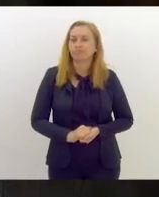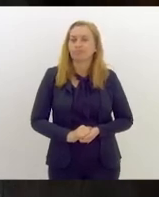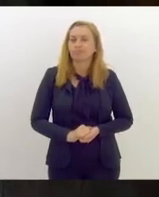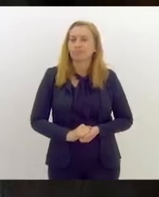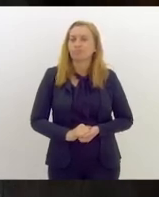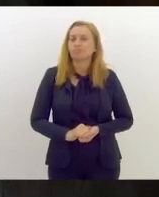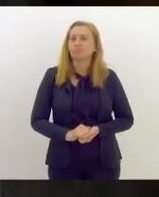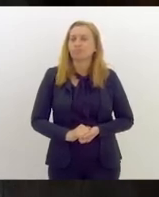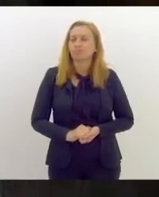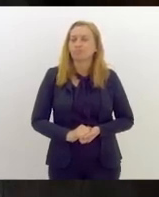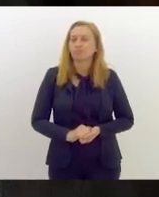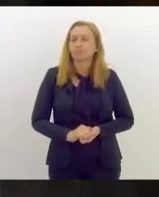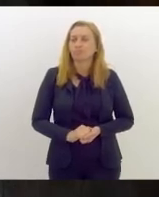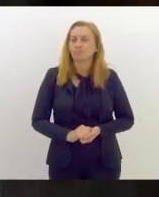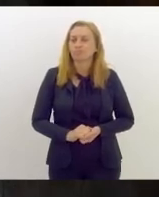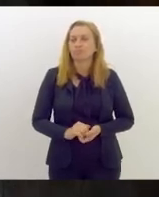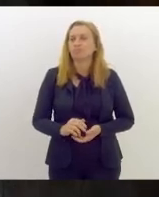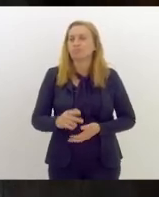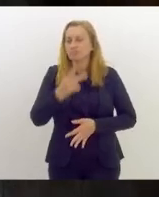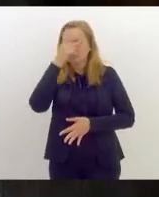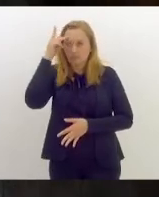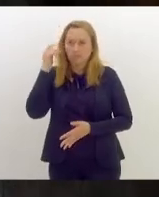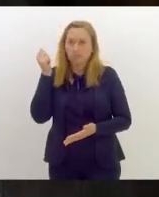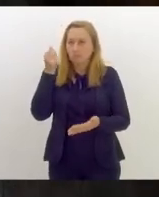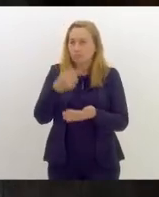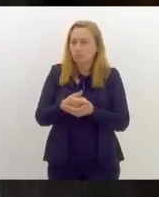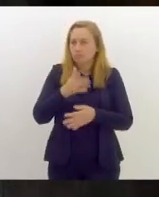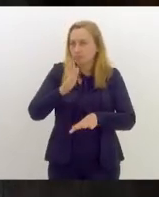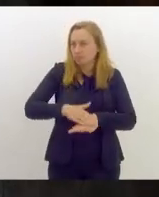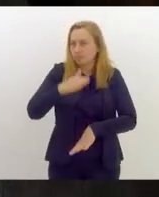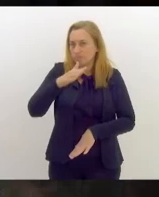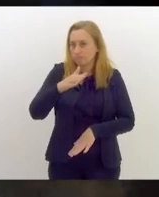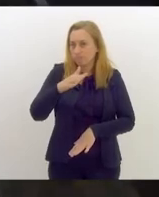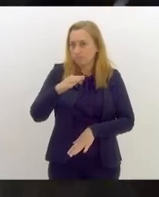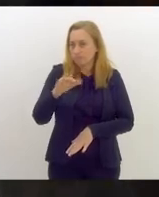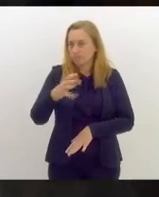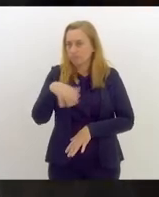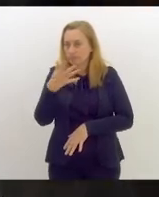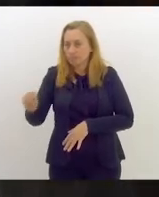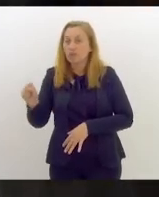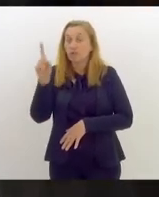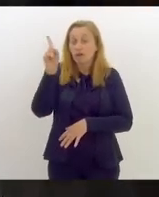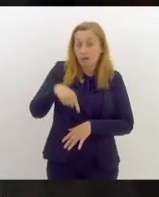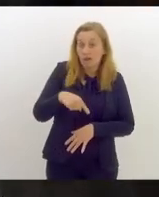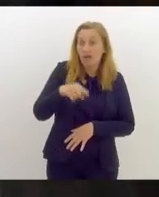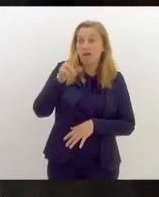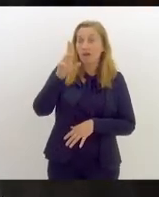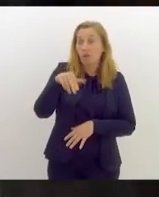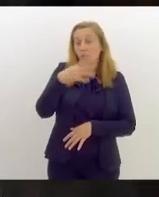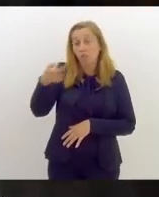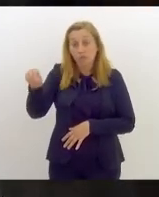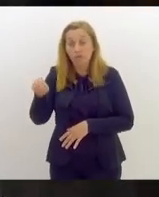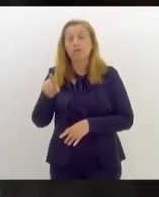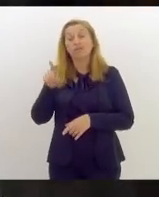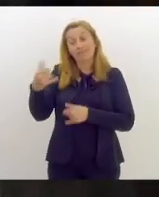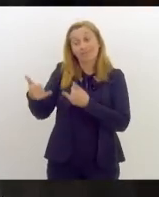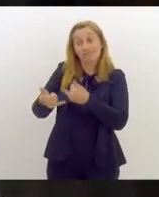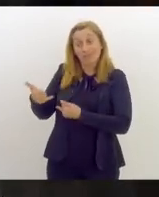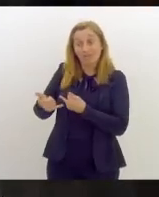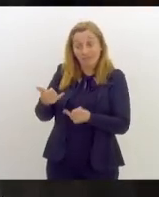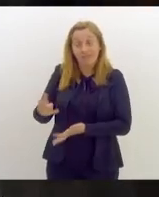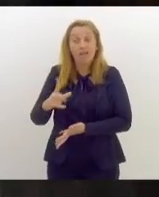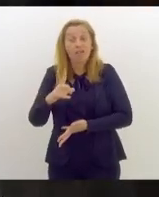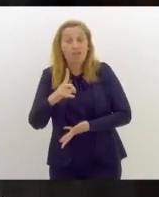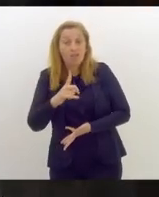acionista da Petrobras é a união e a união nesta brincadeira leva algo